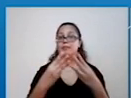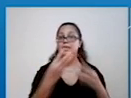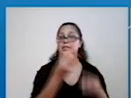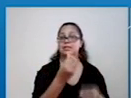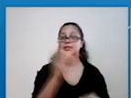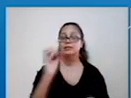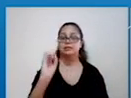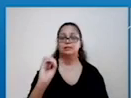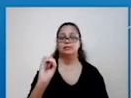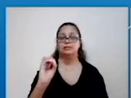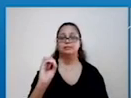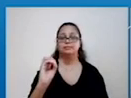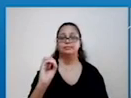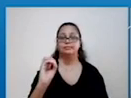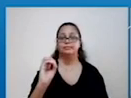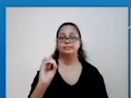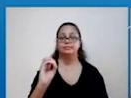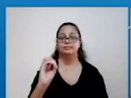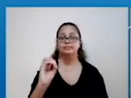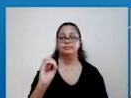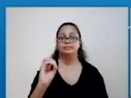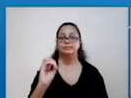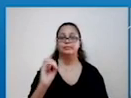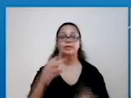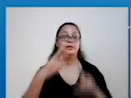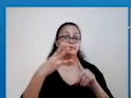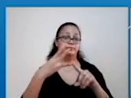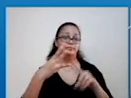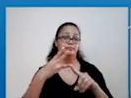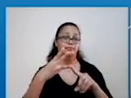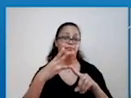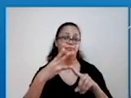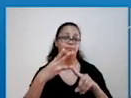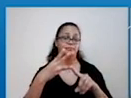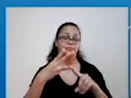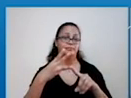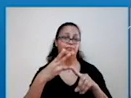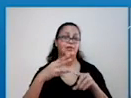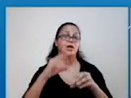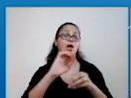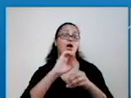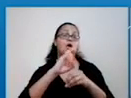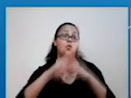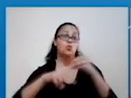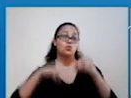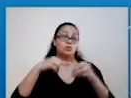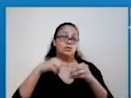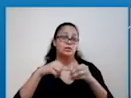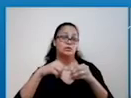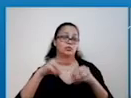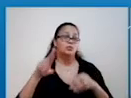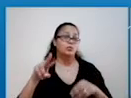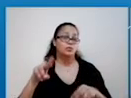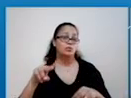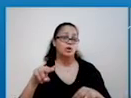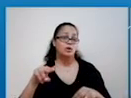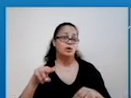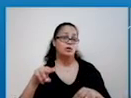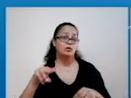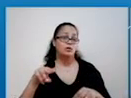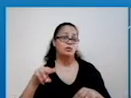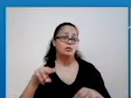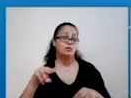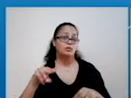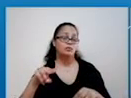60. Já os isótonos, eles têm o mesmo número de nêutrons. Então, vamos calcular aqui o número de nêutrons